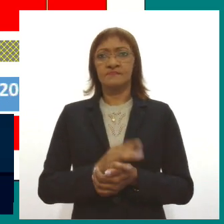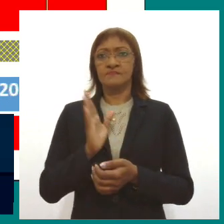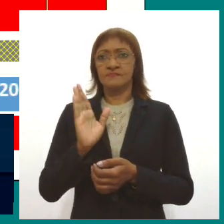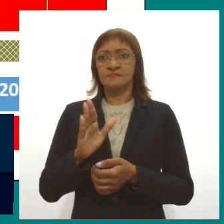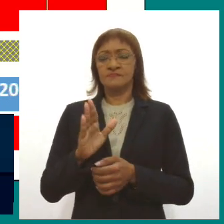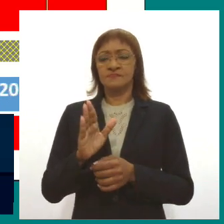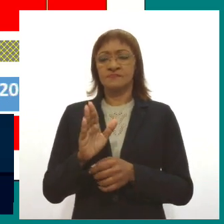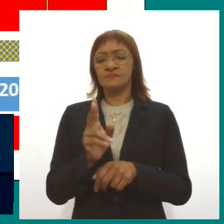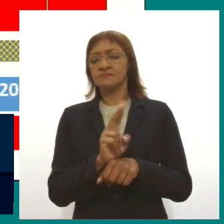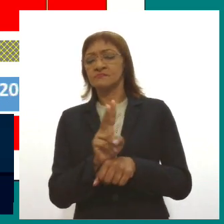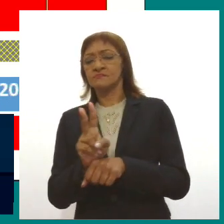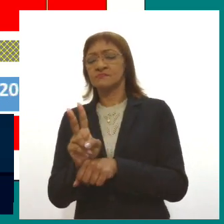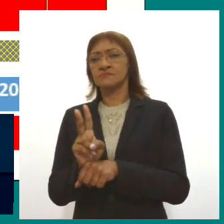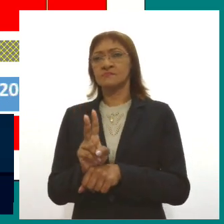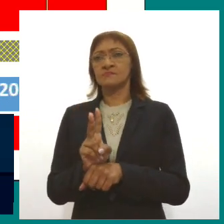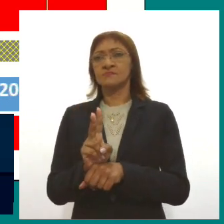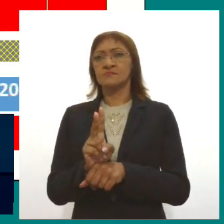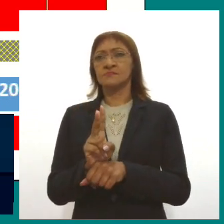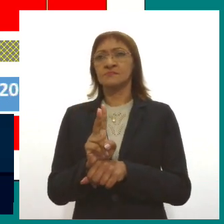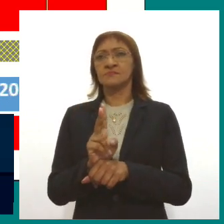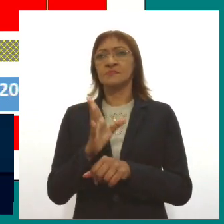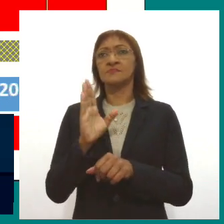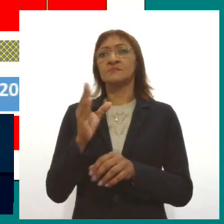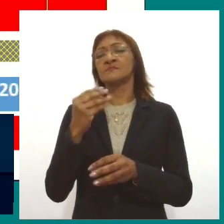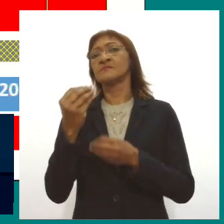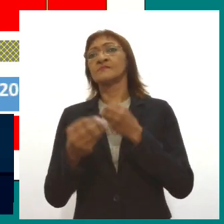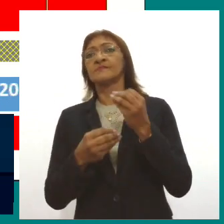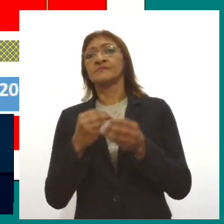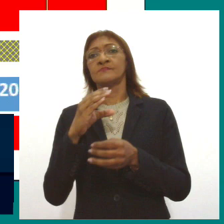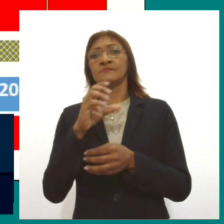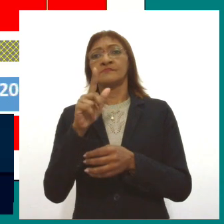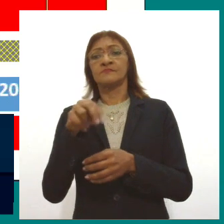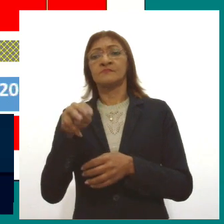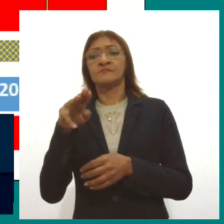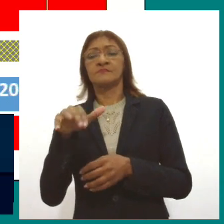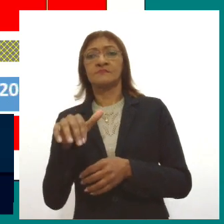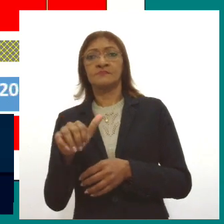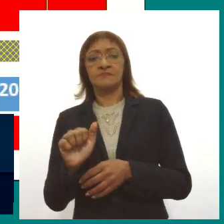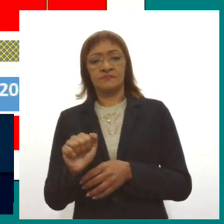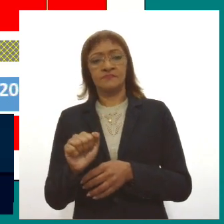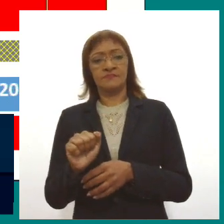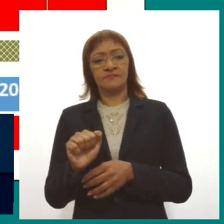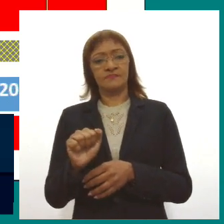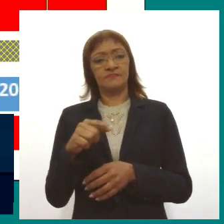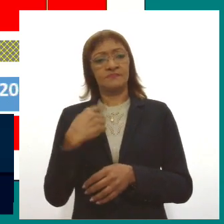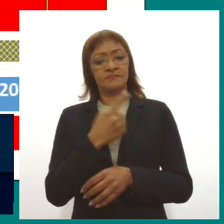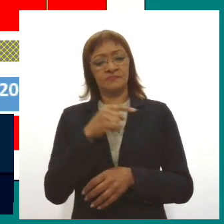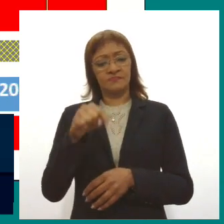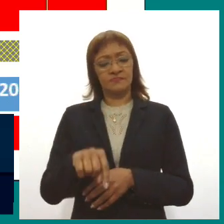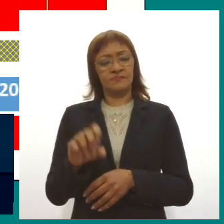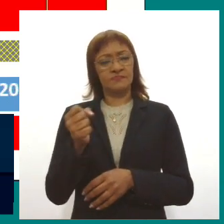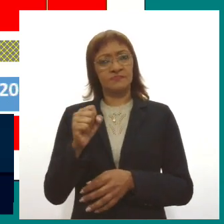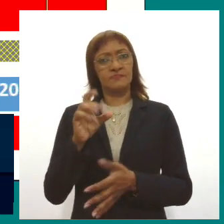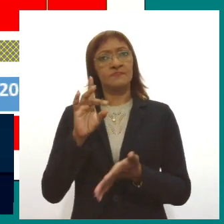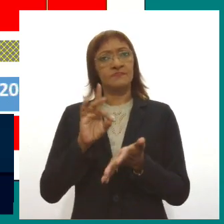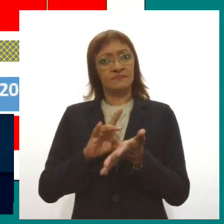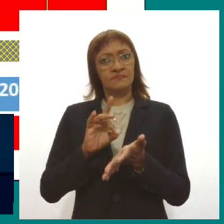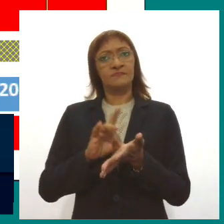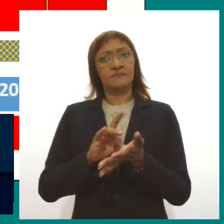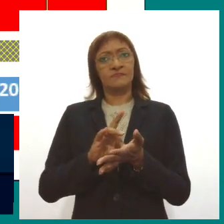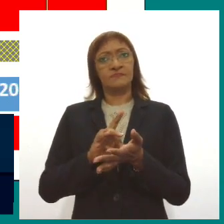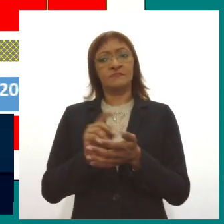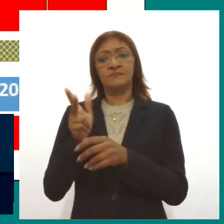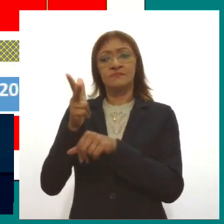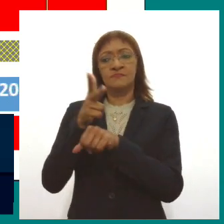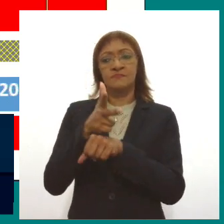de monitoramento de tempo e clima, de recursos hídricos, a gente tem no Estado de Sergipe hoje um verdadeiro Big Brother, né?